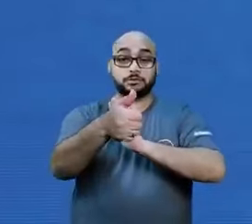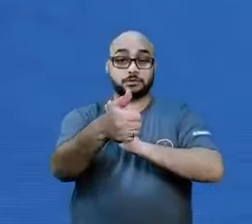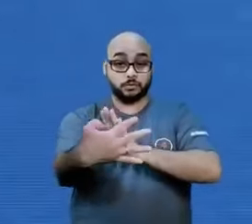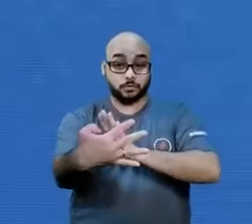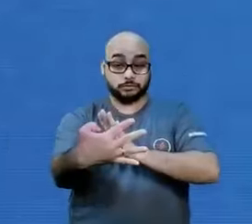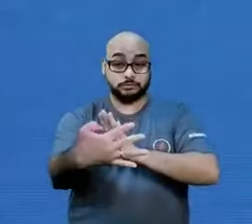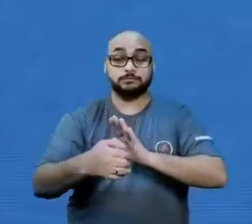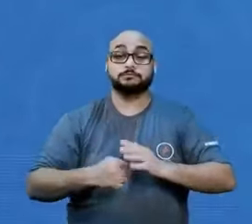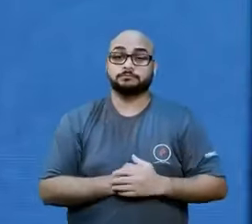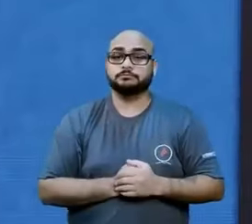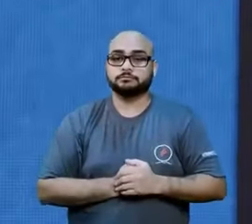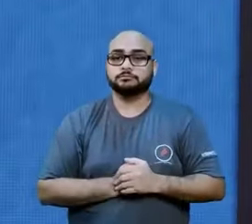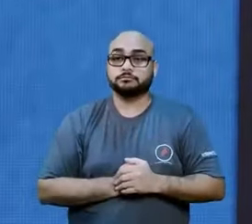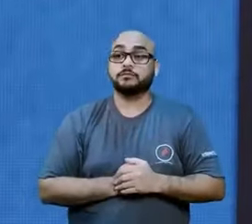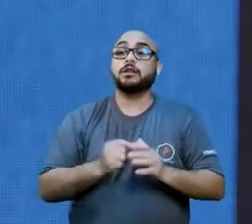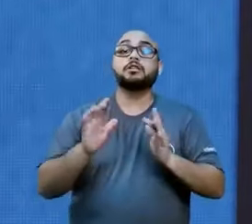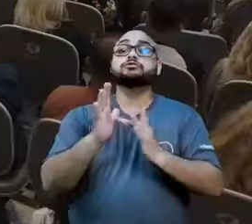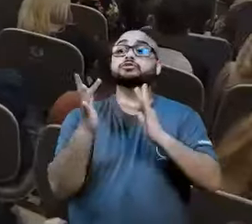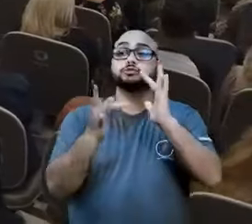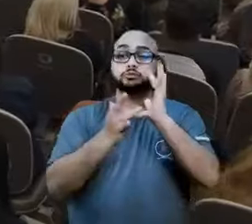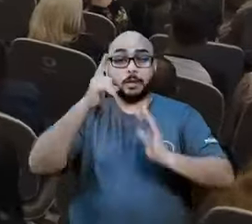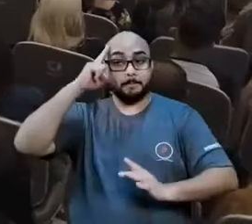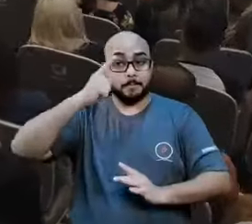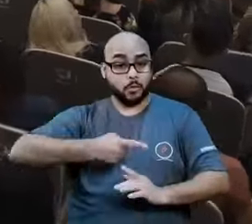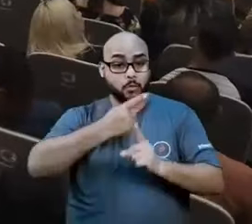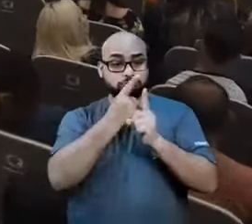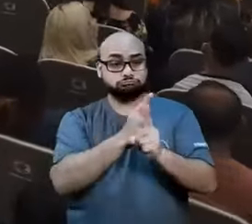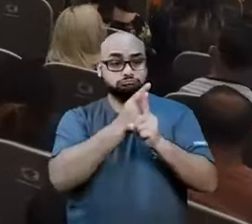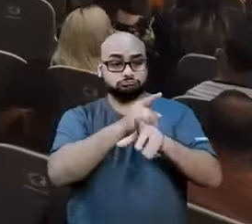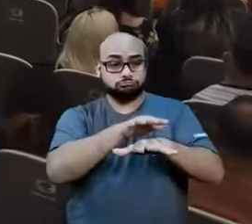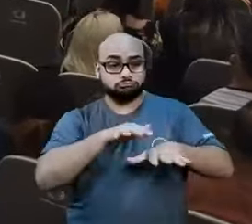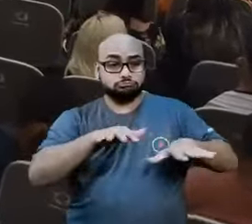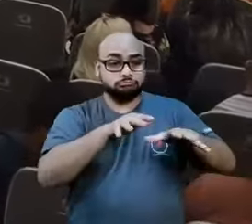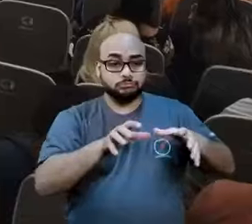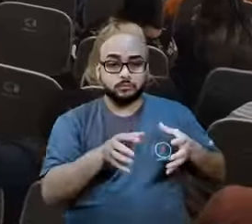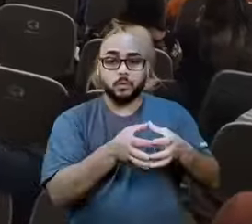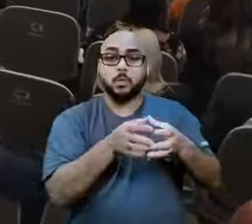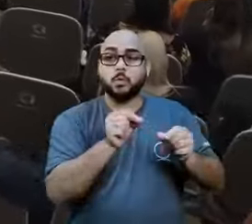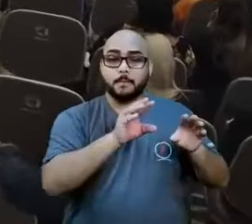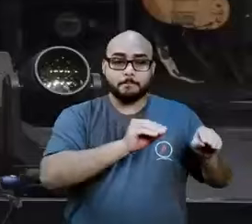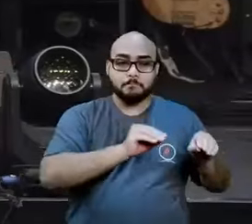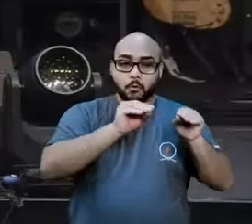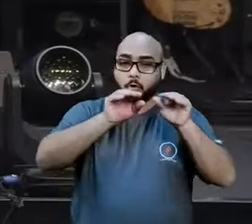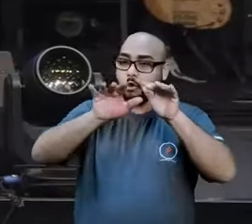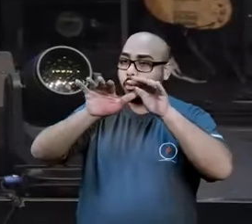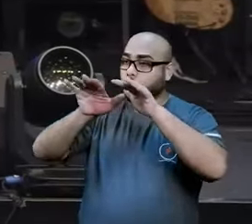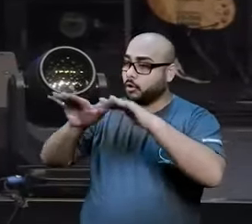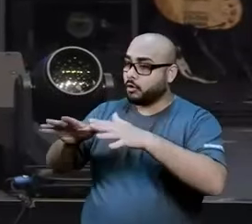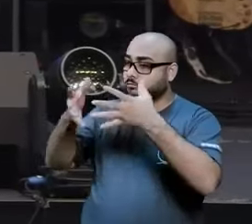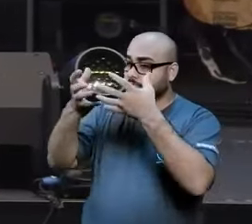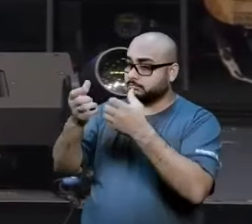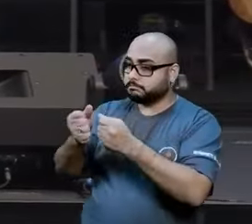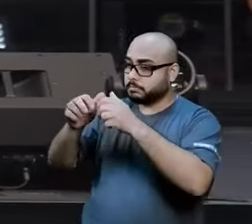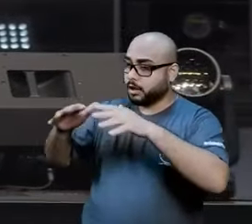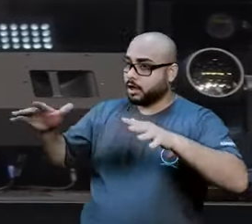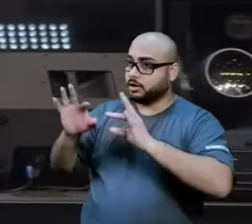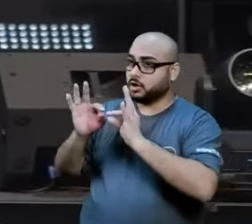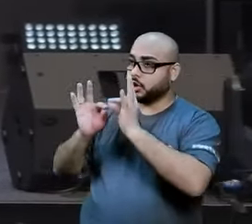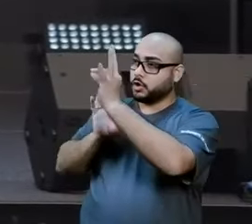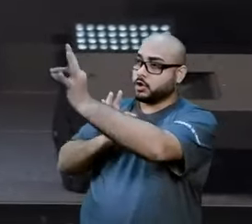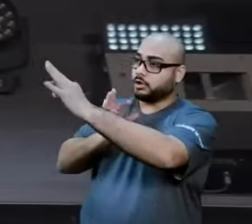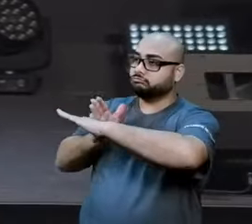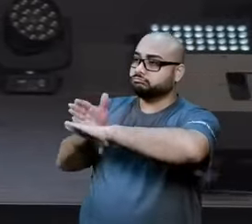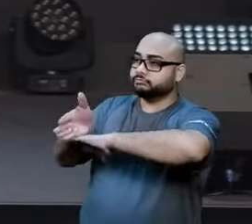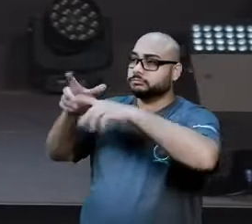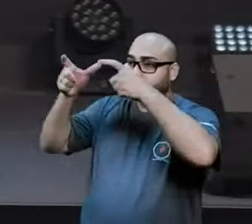14 Jesus manda os discípulos atravessarem para o outro lado do mar na